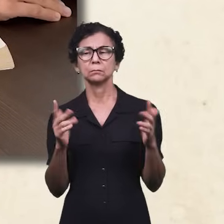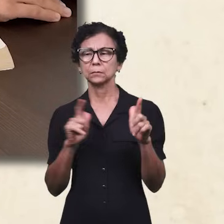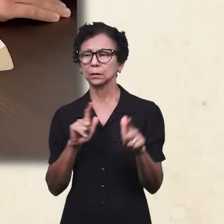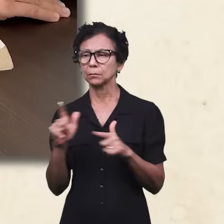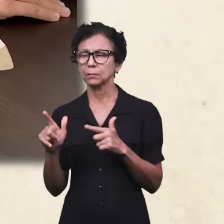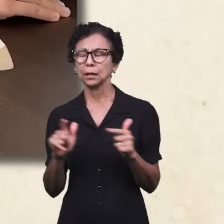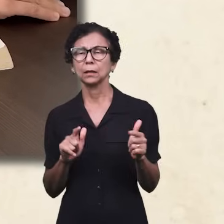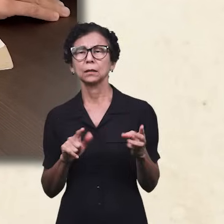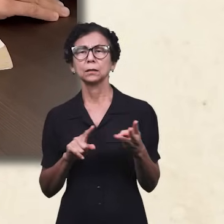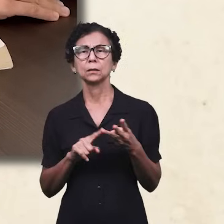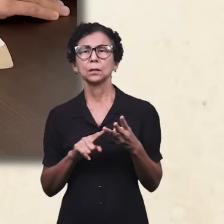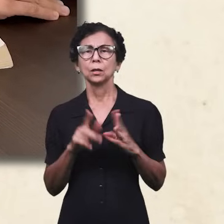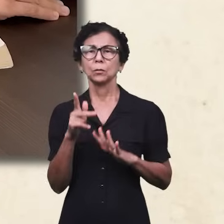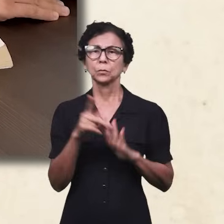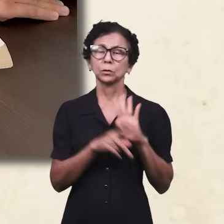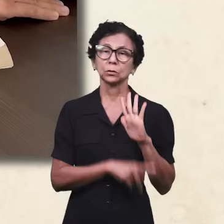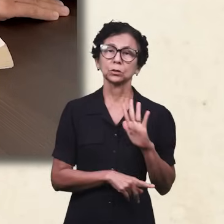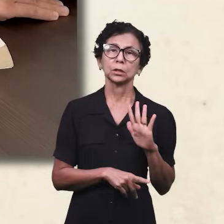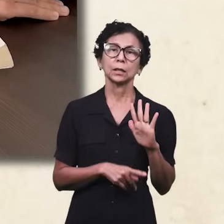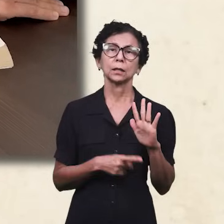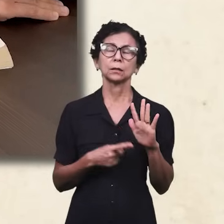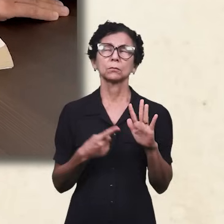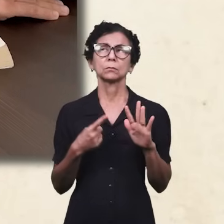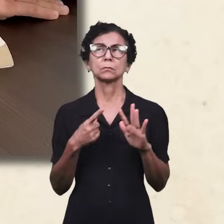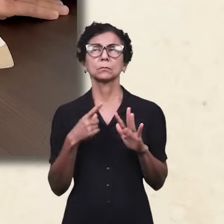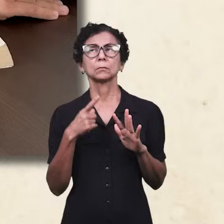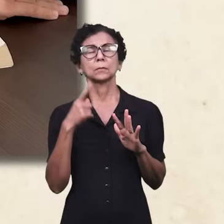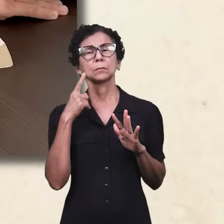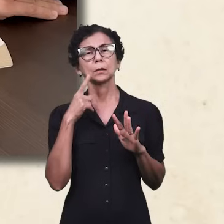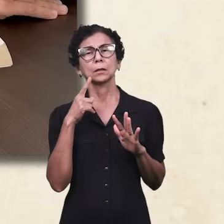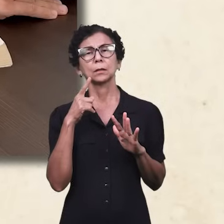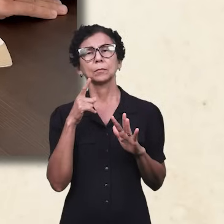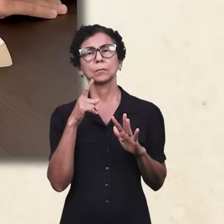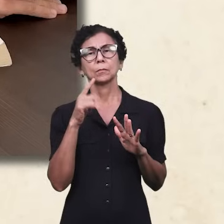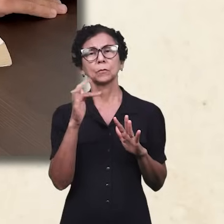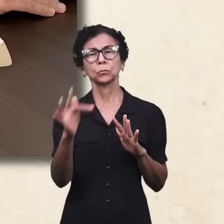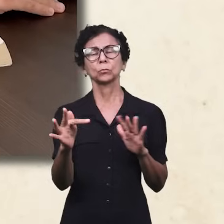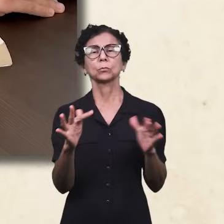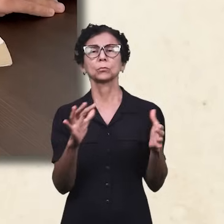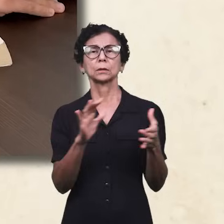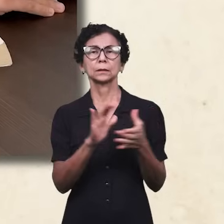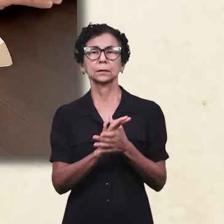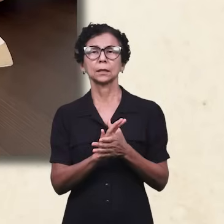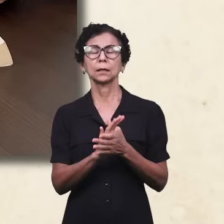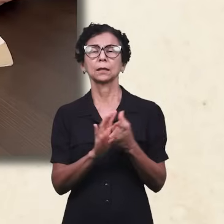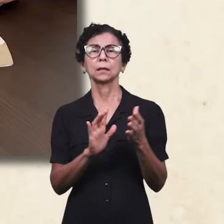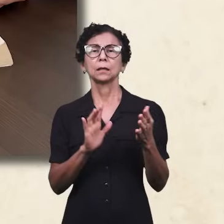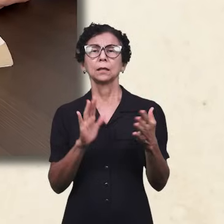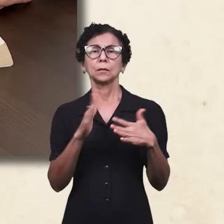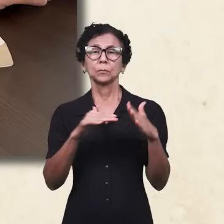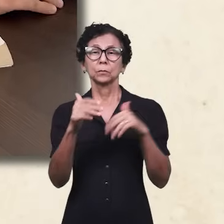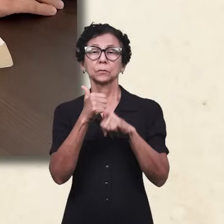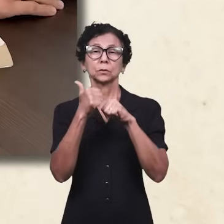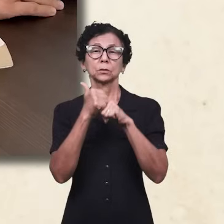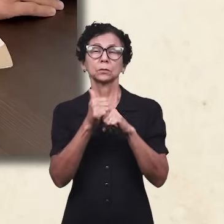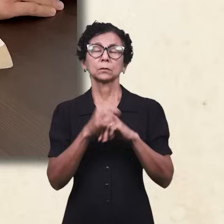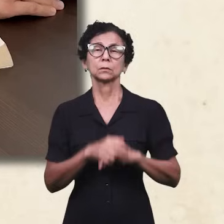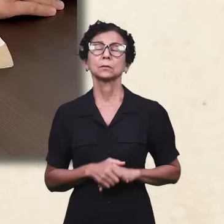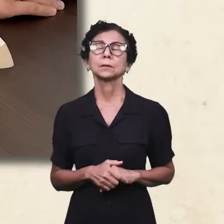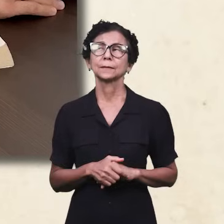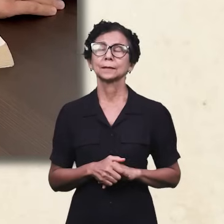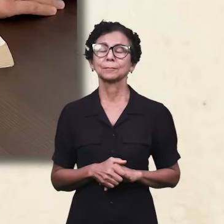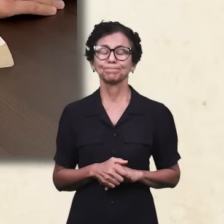projetos em relação à formação de um lar profissional parece que vem tudo junto você olha a sua